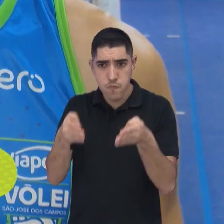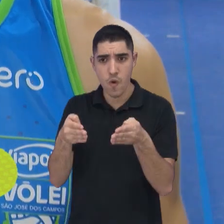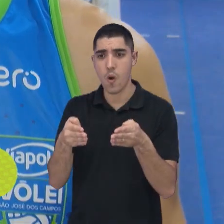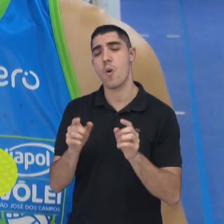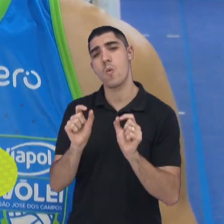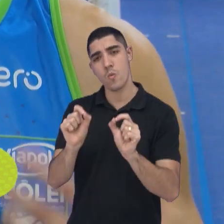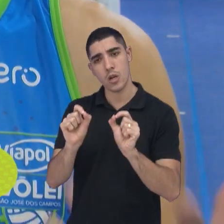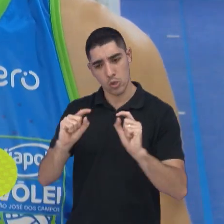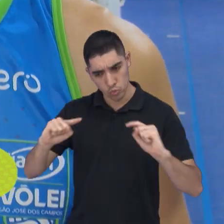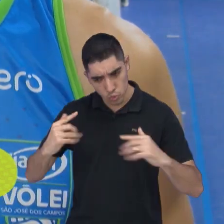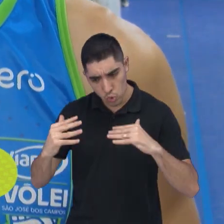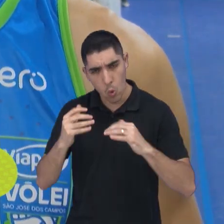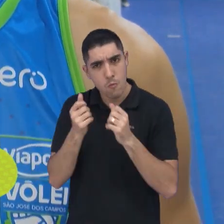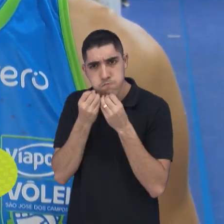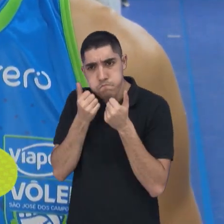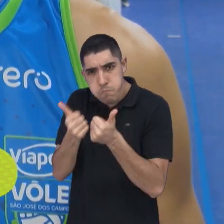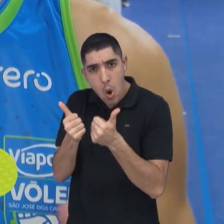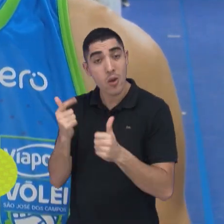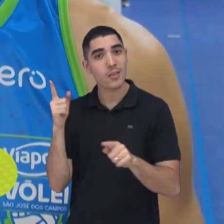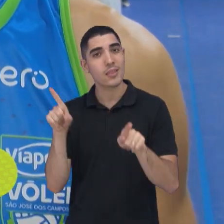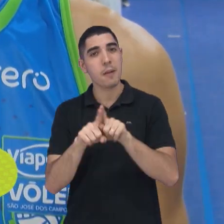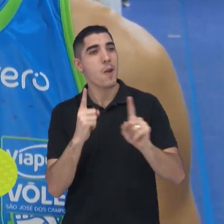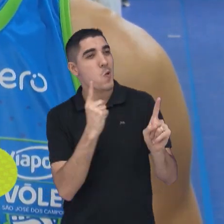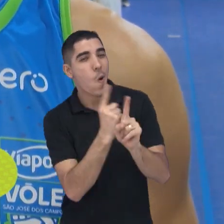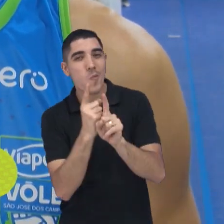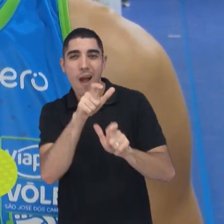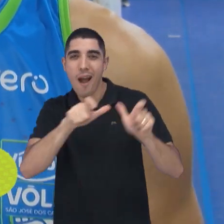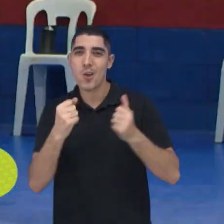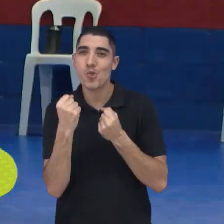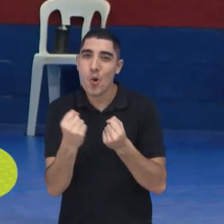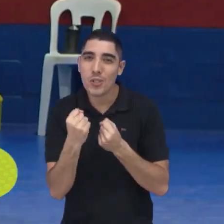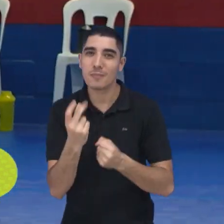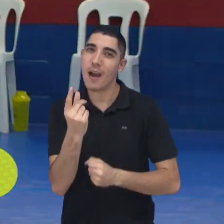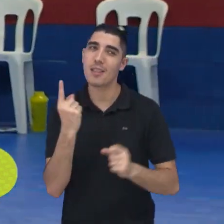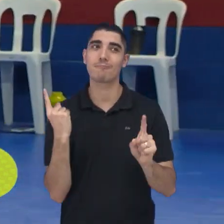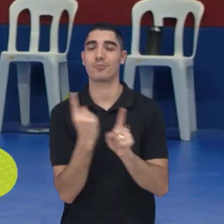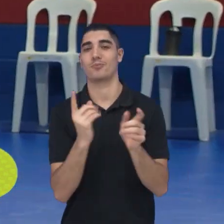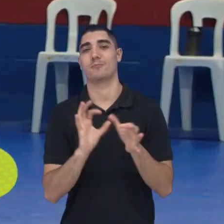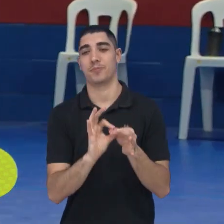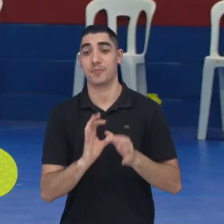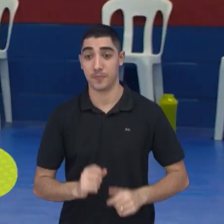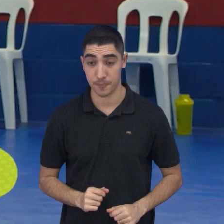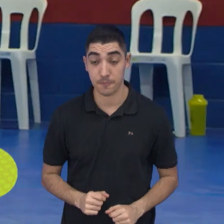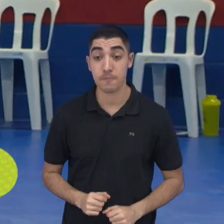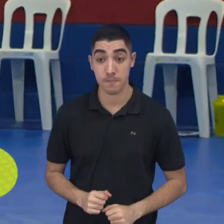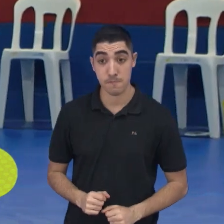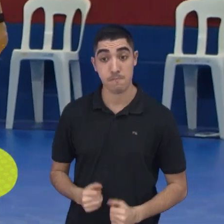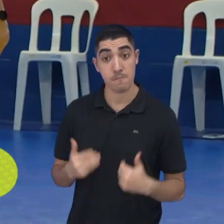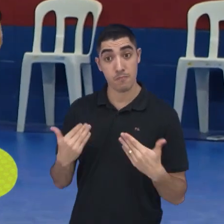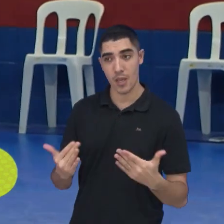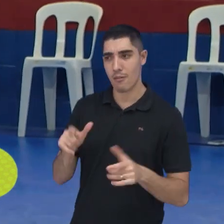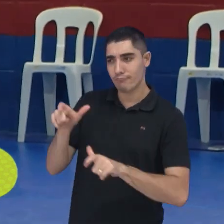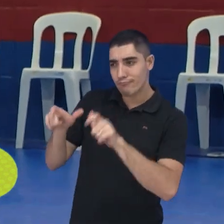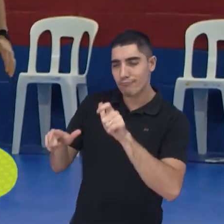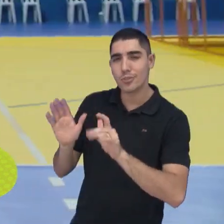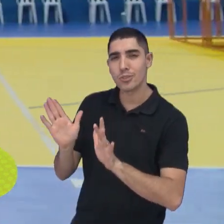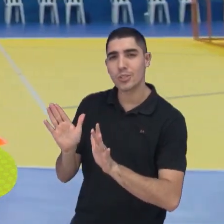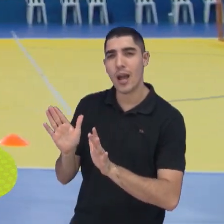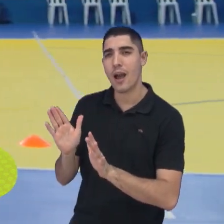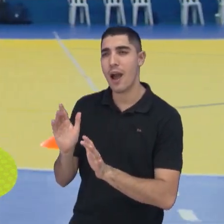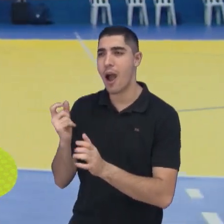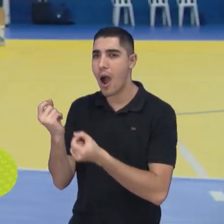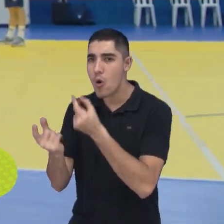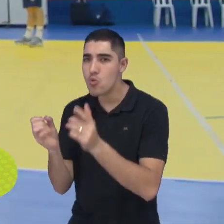um bom jogo e encontrar a torcida, sabe? Independentemente do lugar. E é assim, entre novidades e velhos conhecidos,